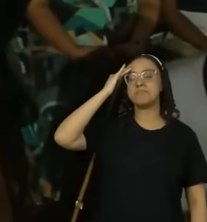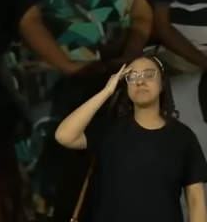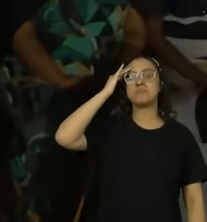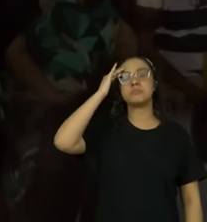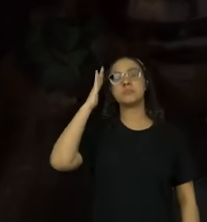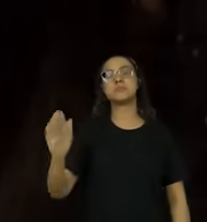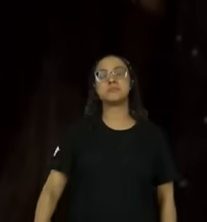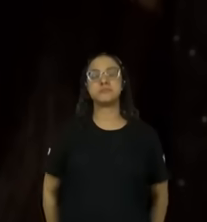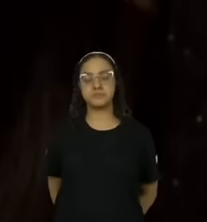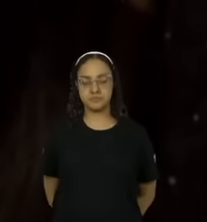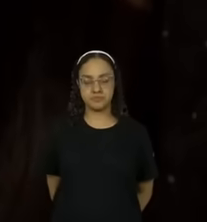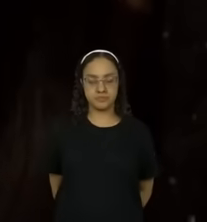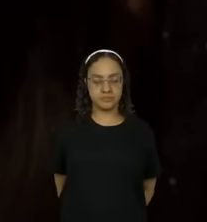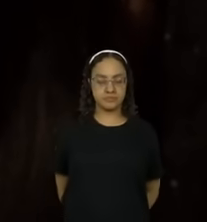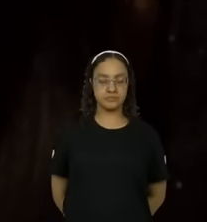olhos.